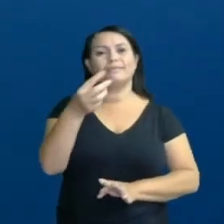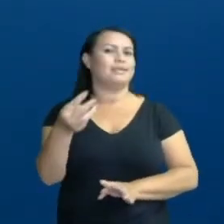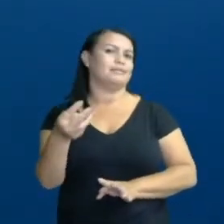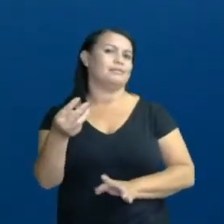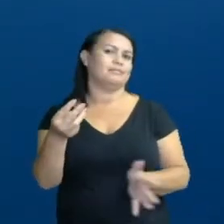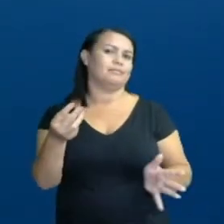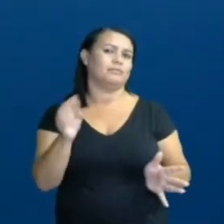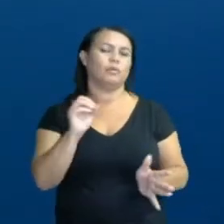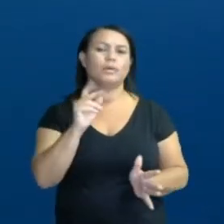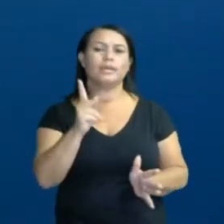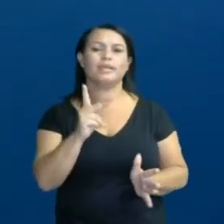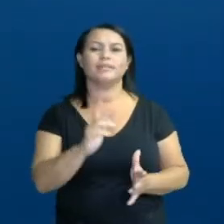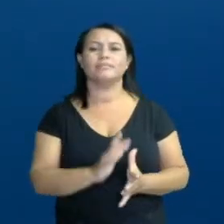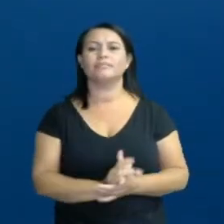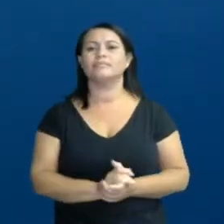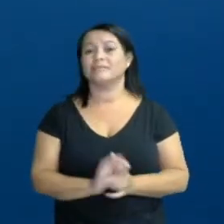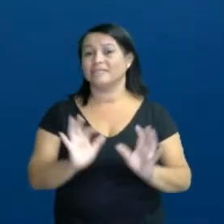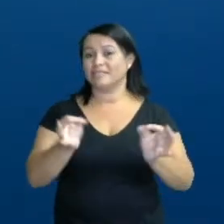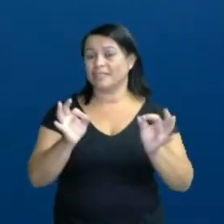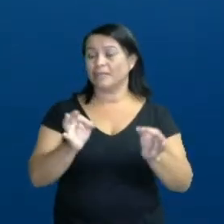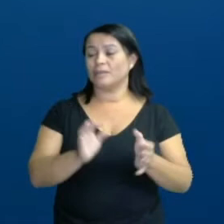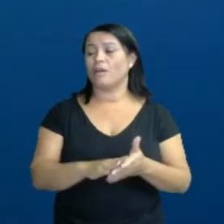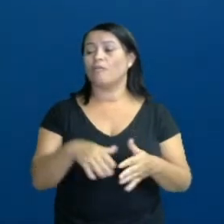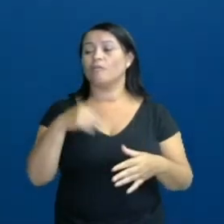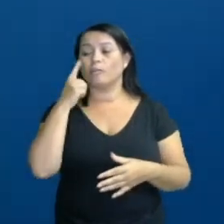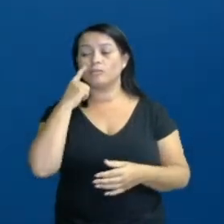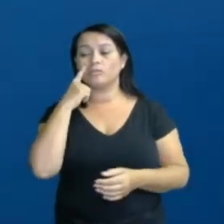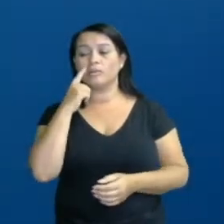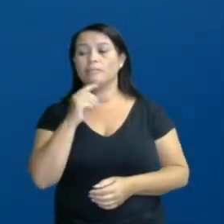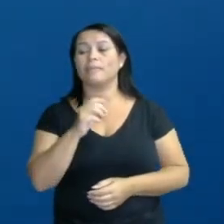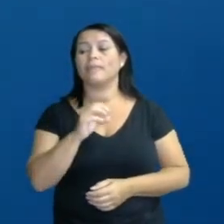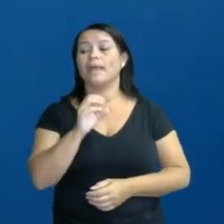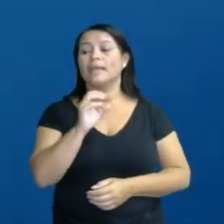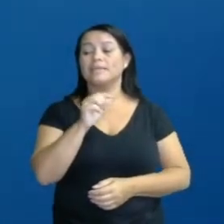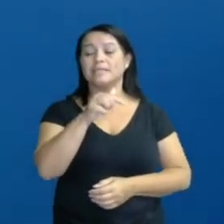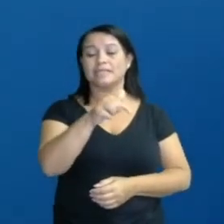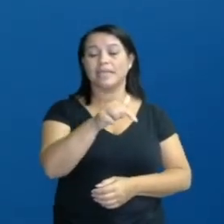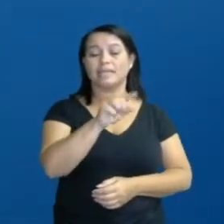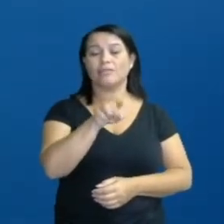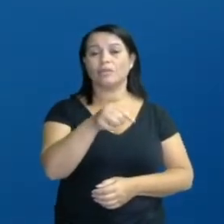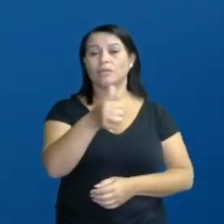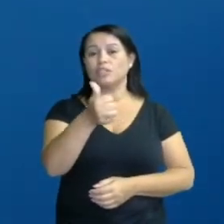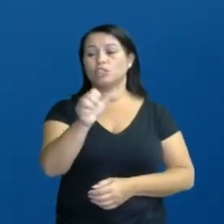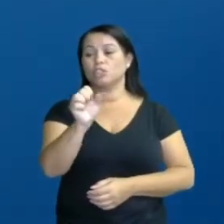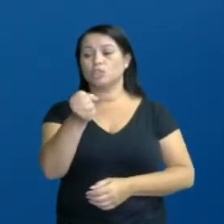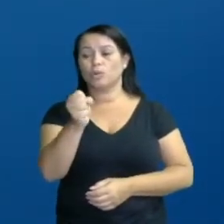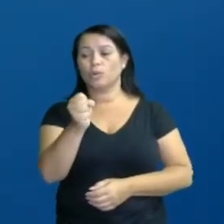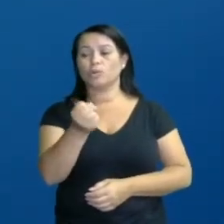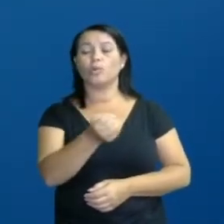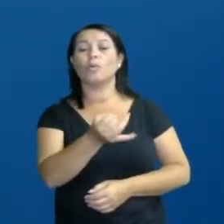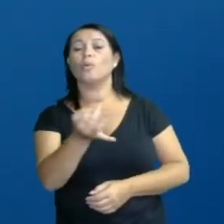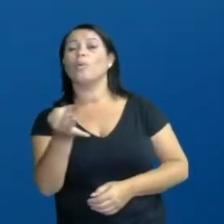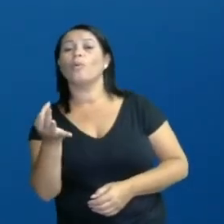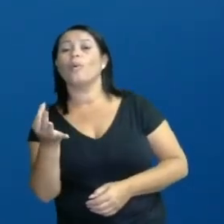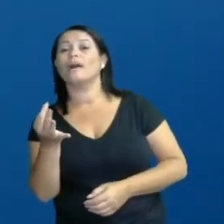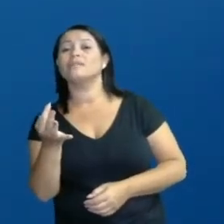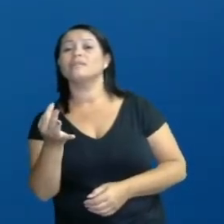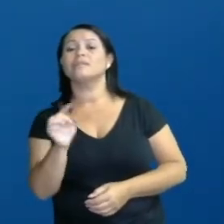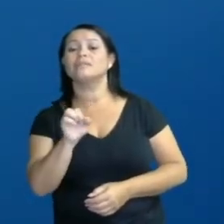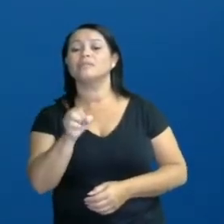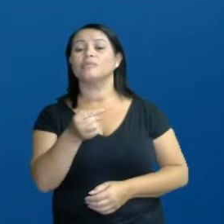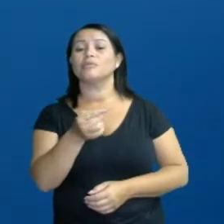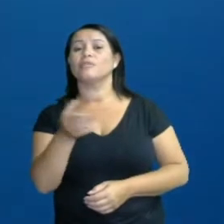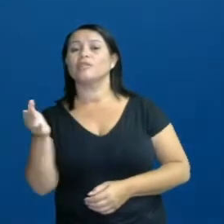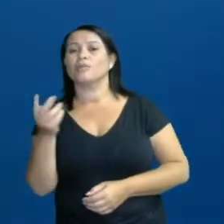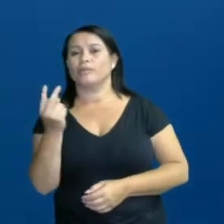0,13. Ok? Certinho? Então, aqui eu tenho 7,18. Eu tenho quantas casas? Depois da